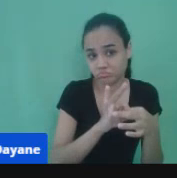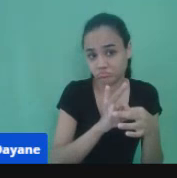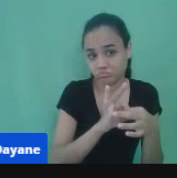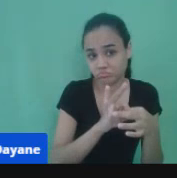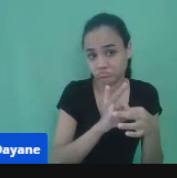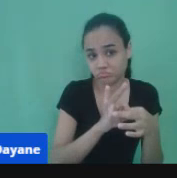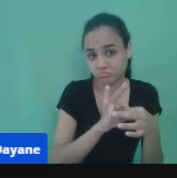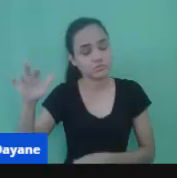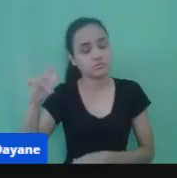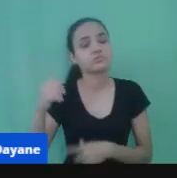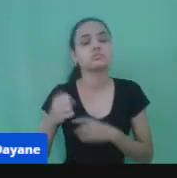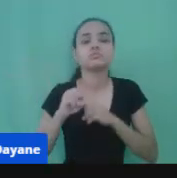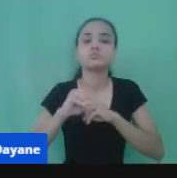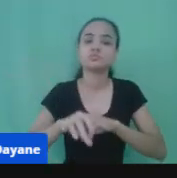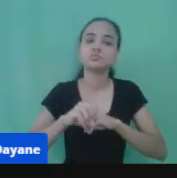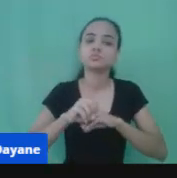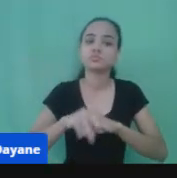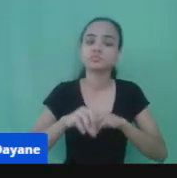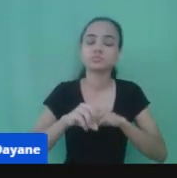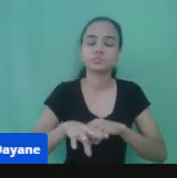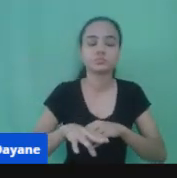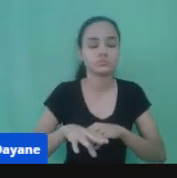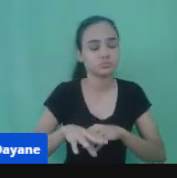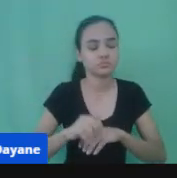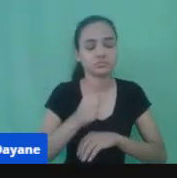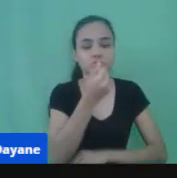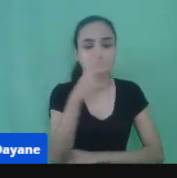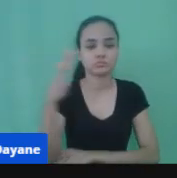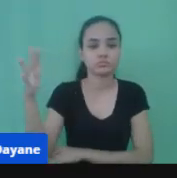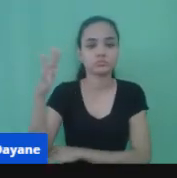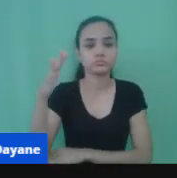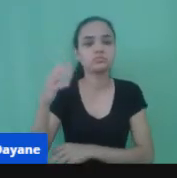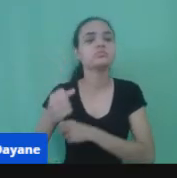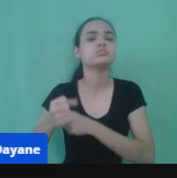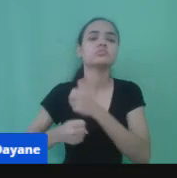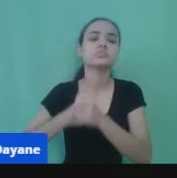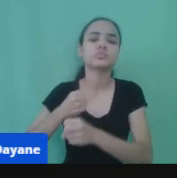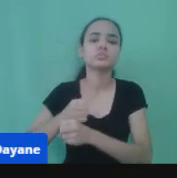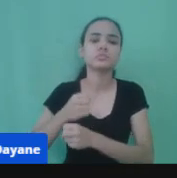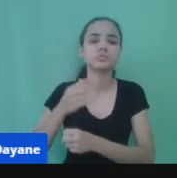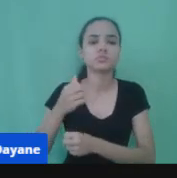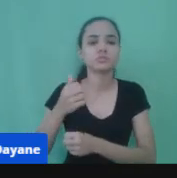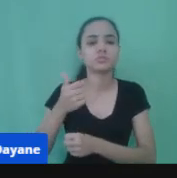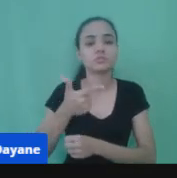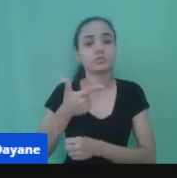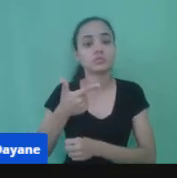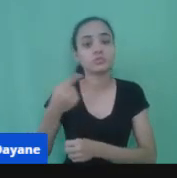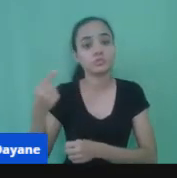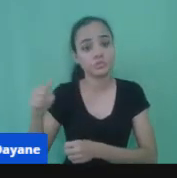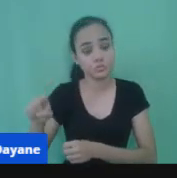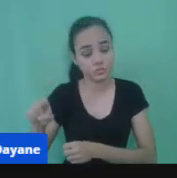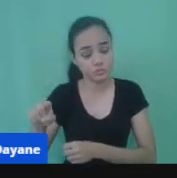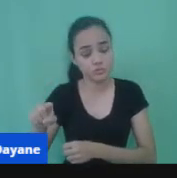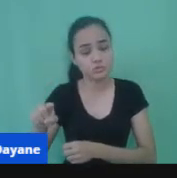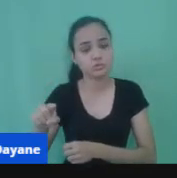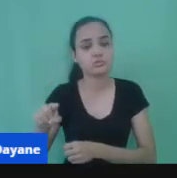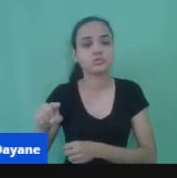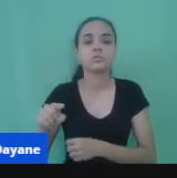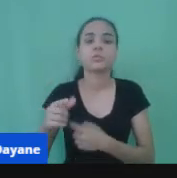dos anos 2000, vão surgir vários tipos de programas, de ações que são legais para a gente trabalhar dentro da